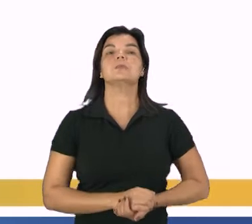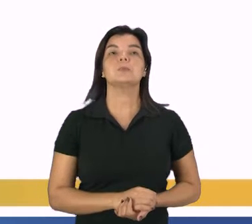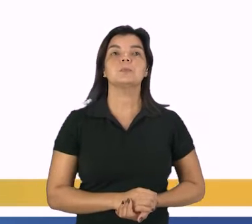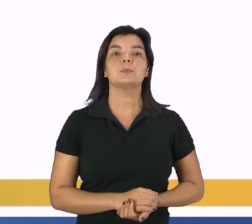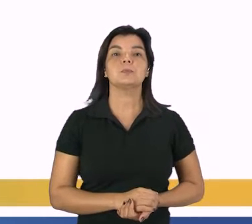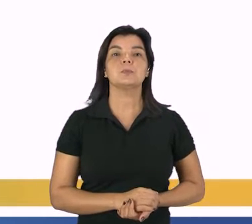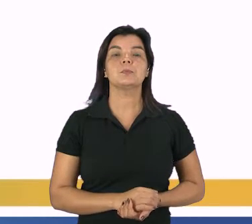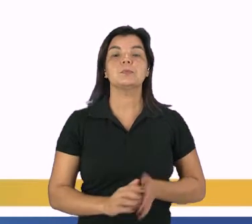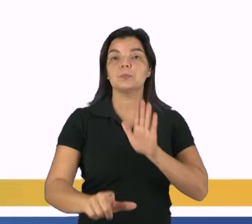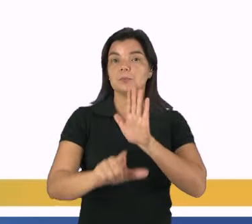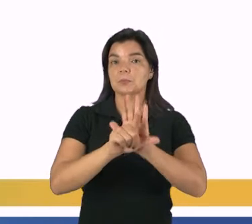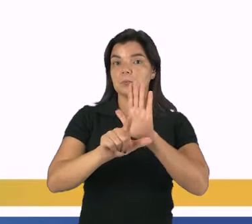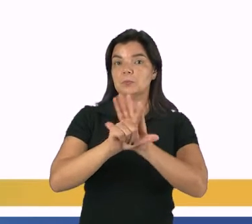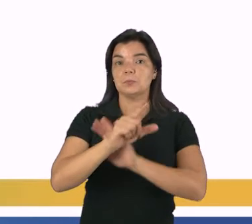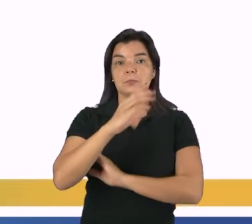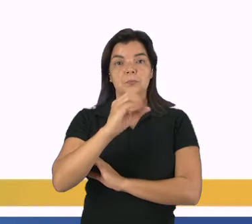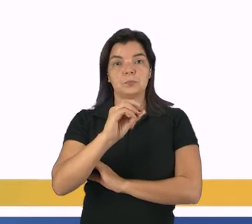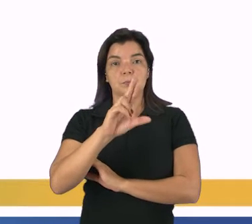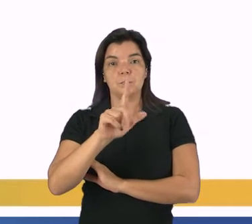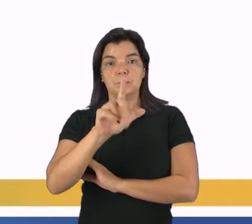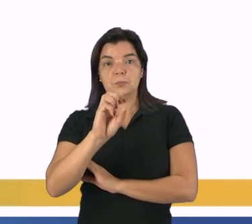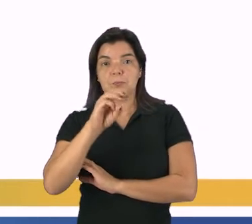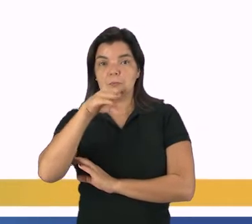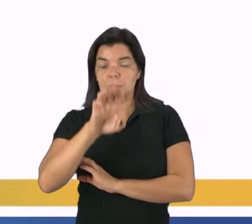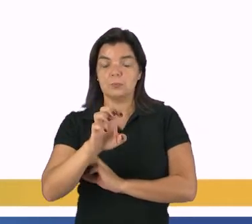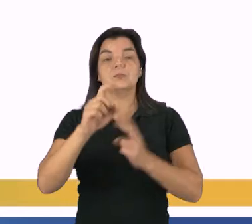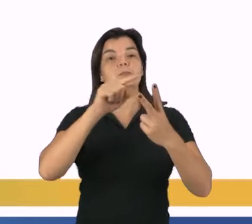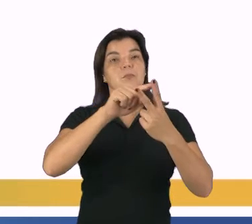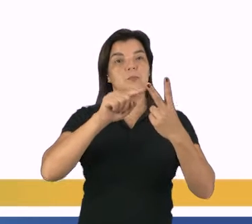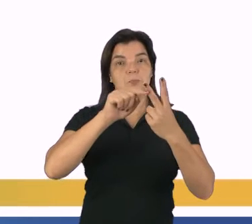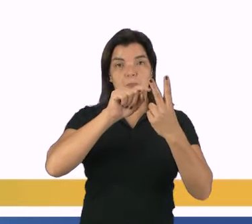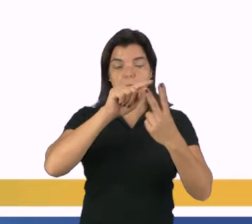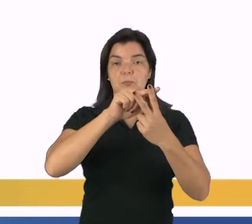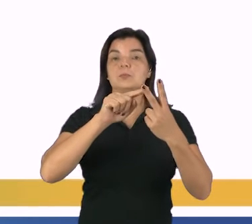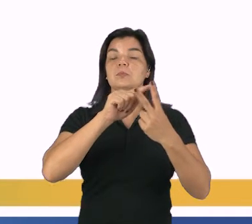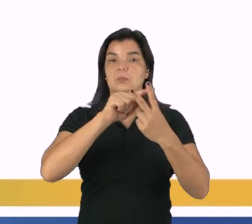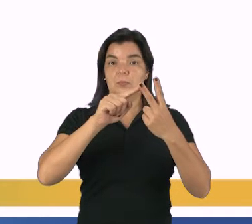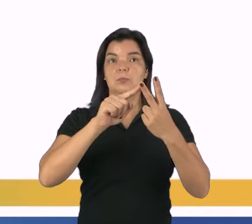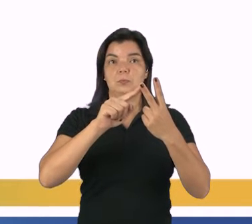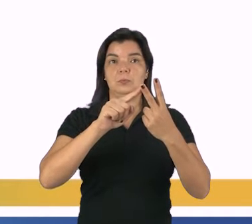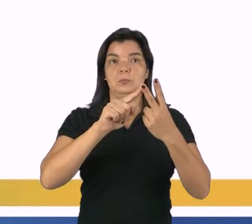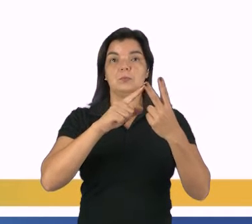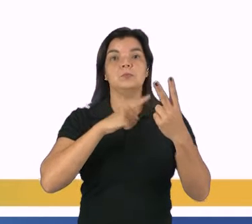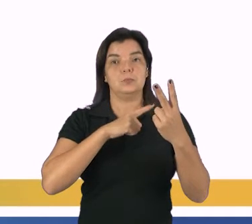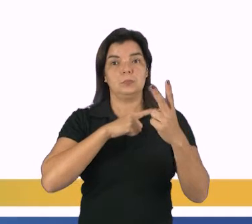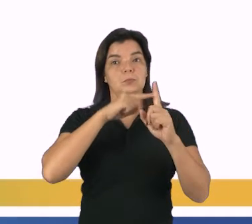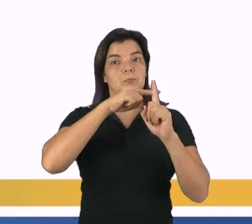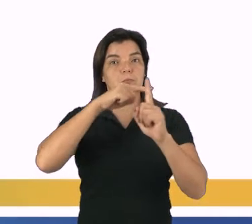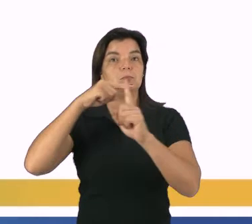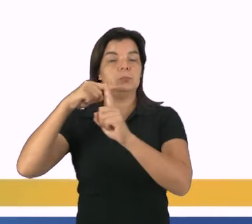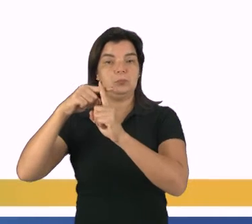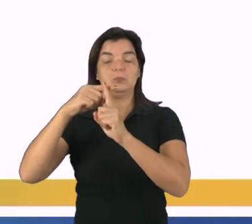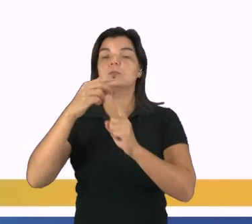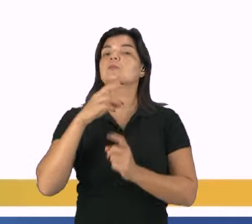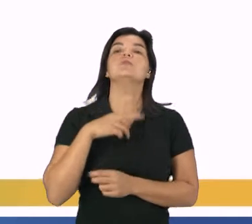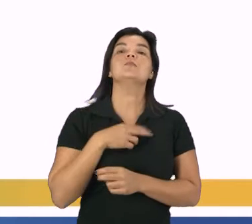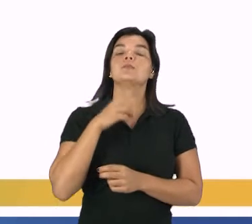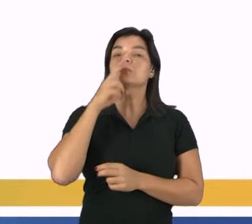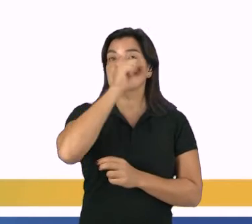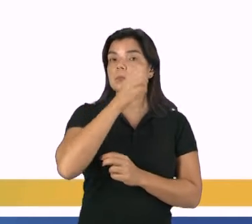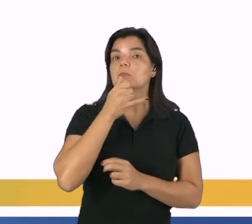tá? E inversamente proporcional ao quadrado da distância entre elas. Inversamente quer dizer o